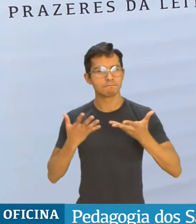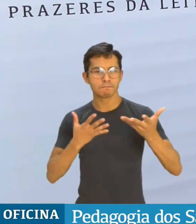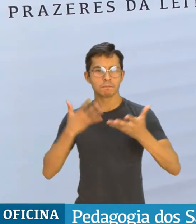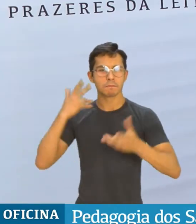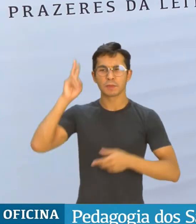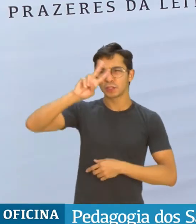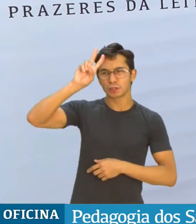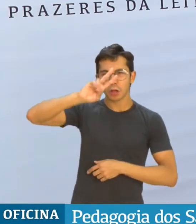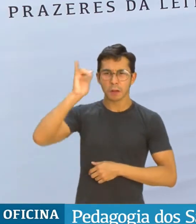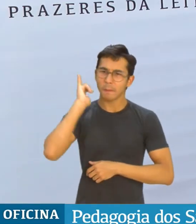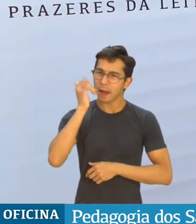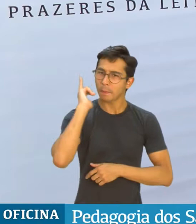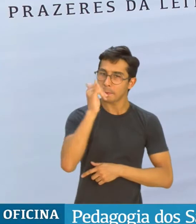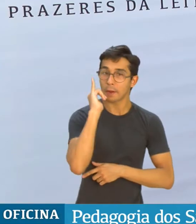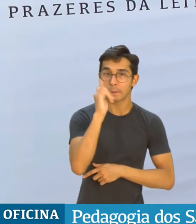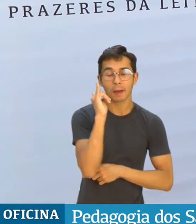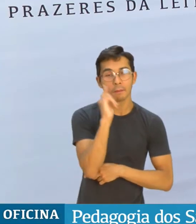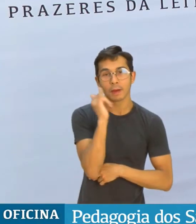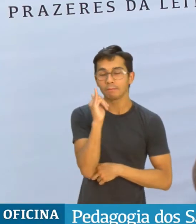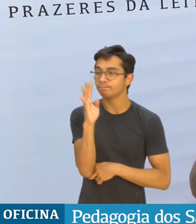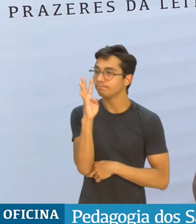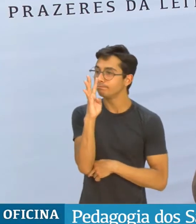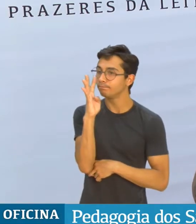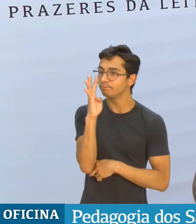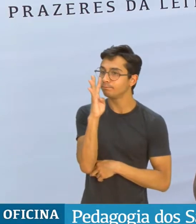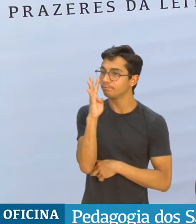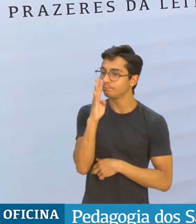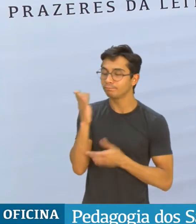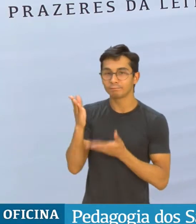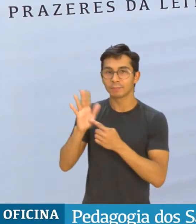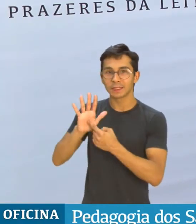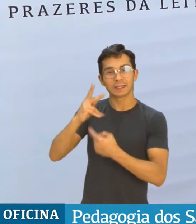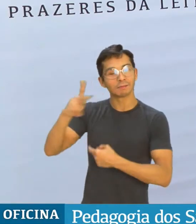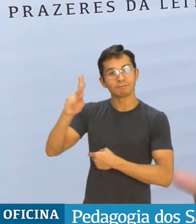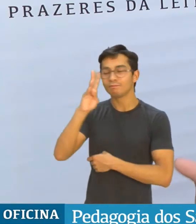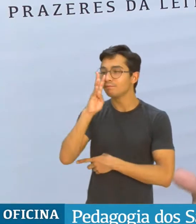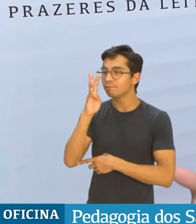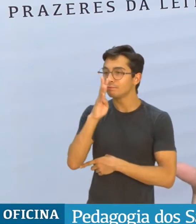e tocando, né, representando, fazendo aquela apresentação.